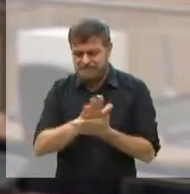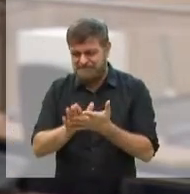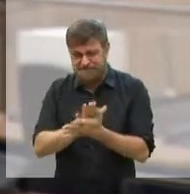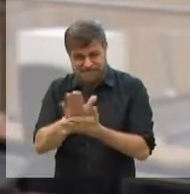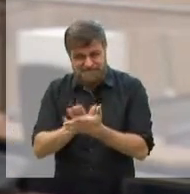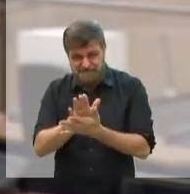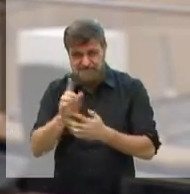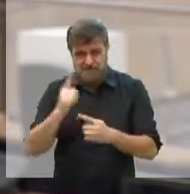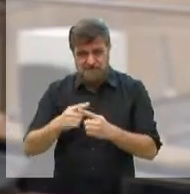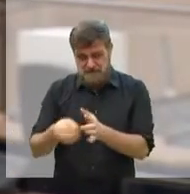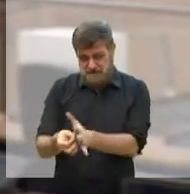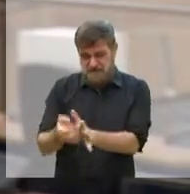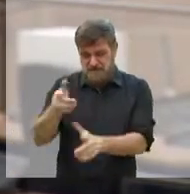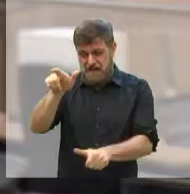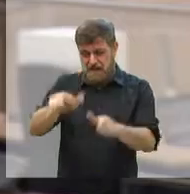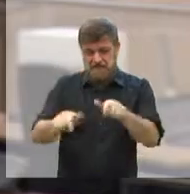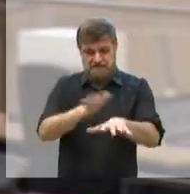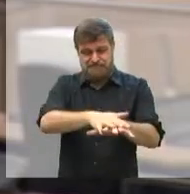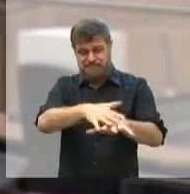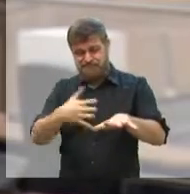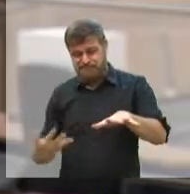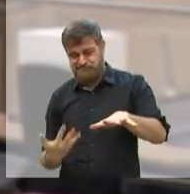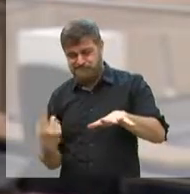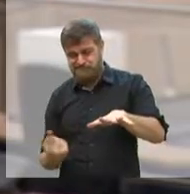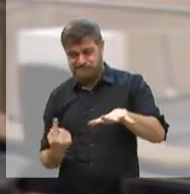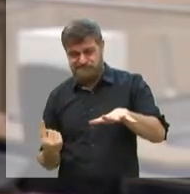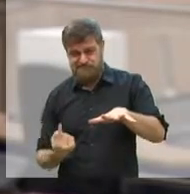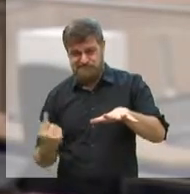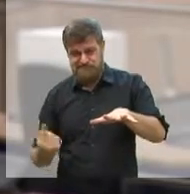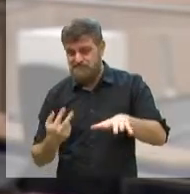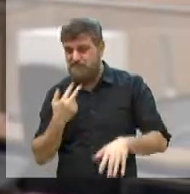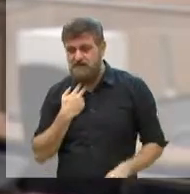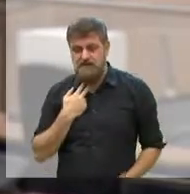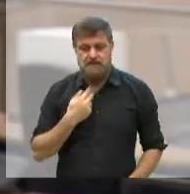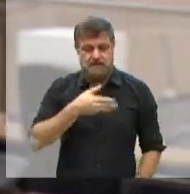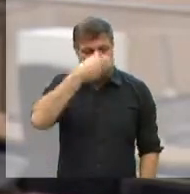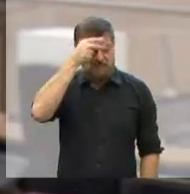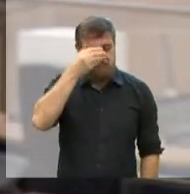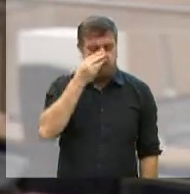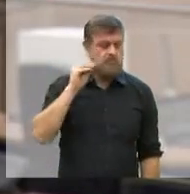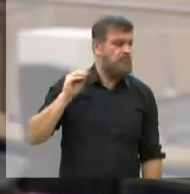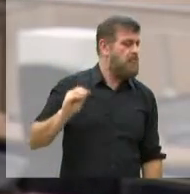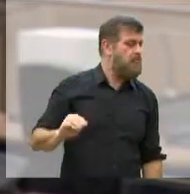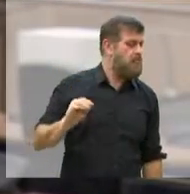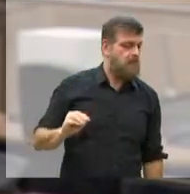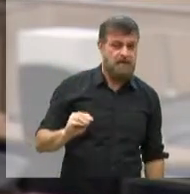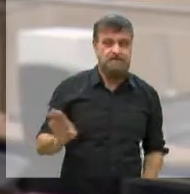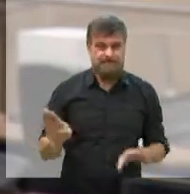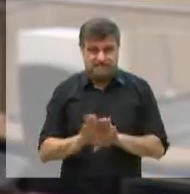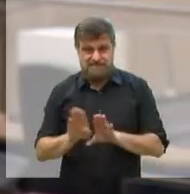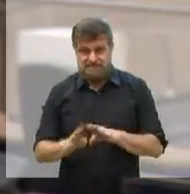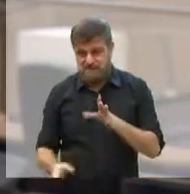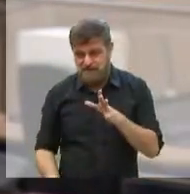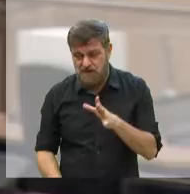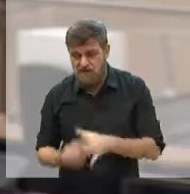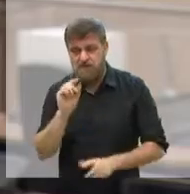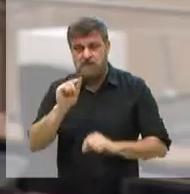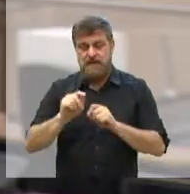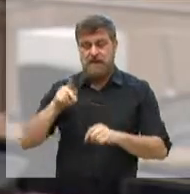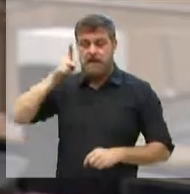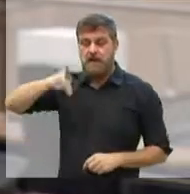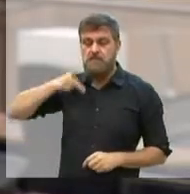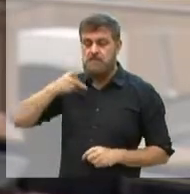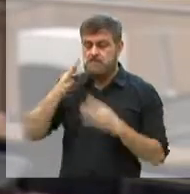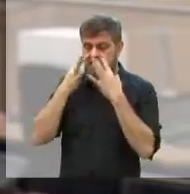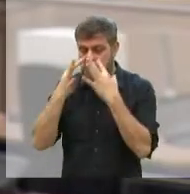porque muitas vezes a pessoa vivia às margens e não conseguia ser visto pelo Estado. Até talvez fosse visto pelos